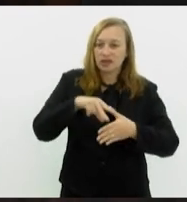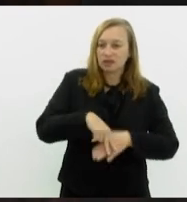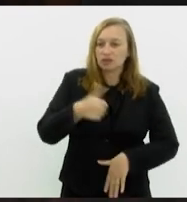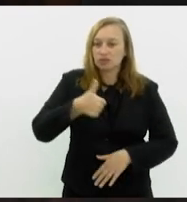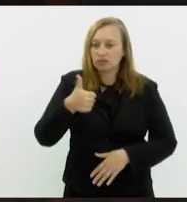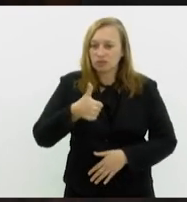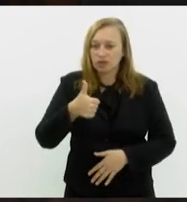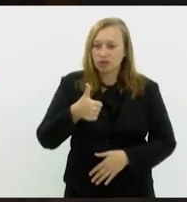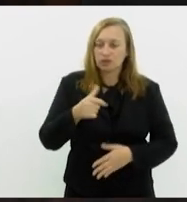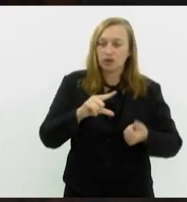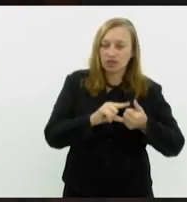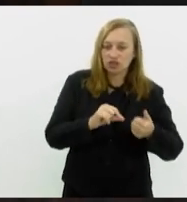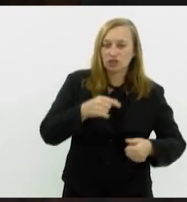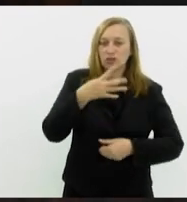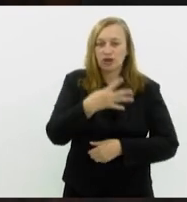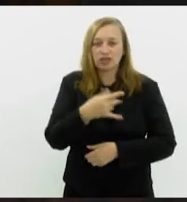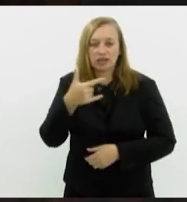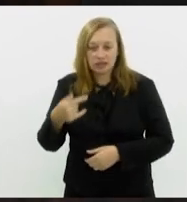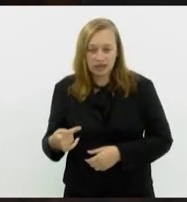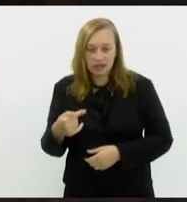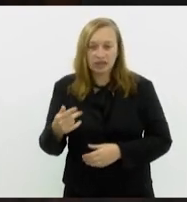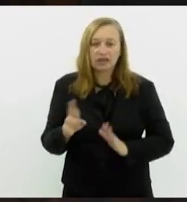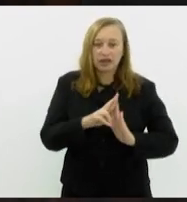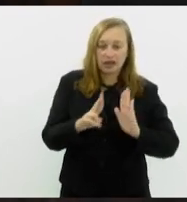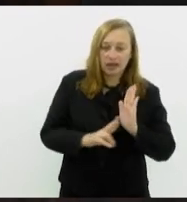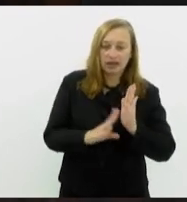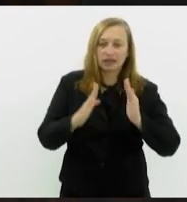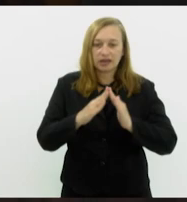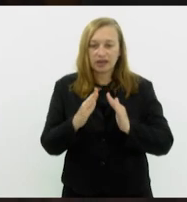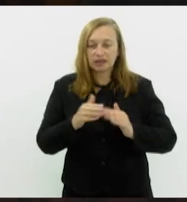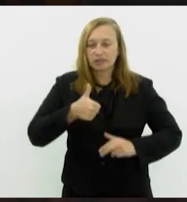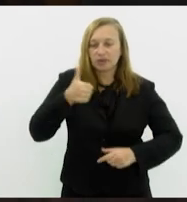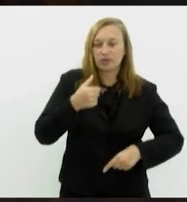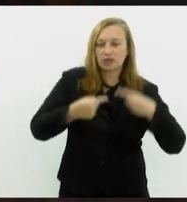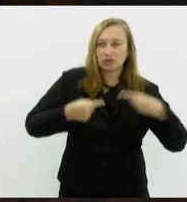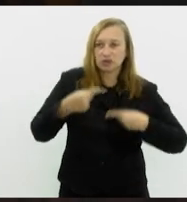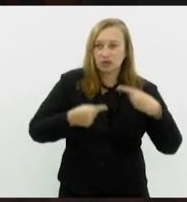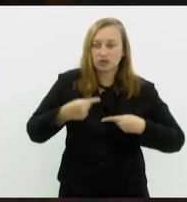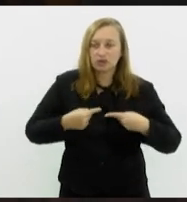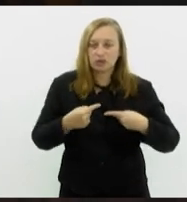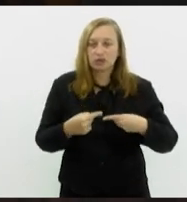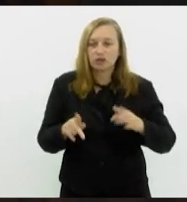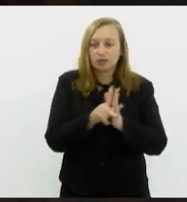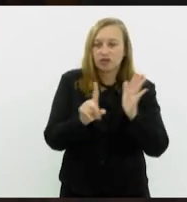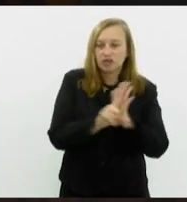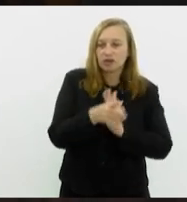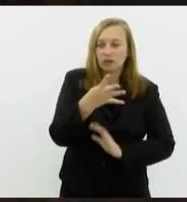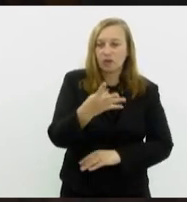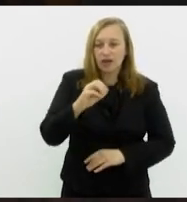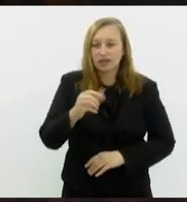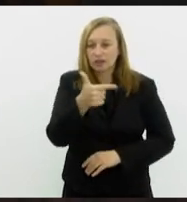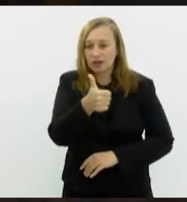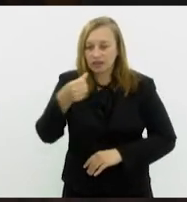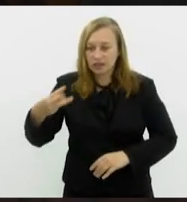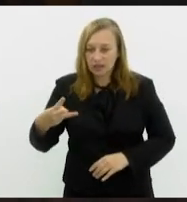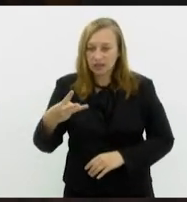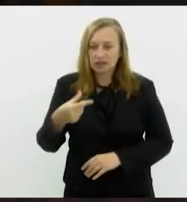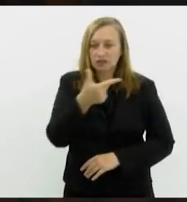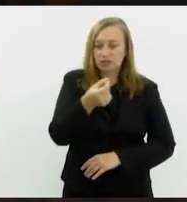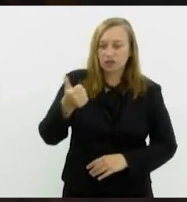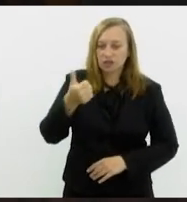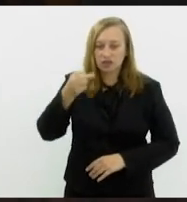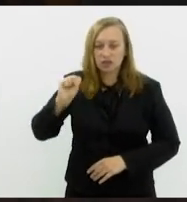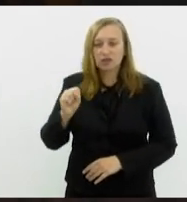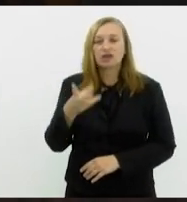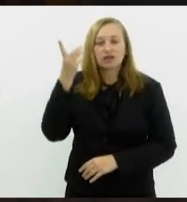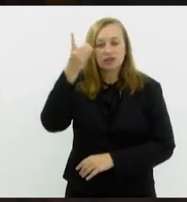1º do artigo 47 do Regimento Interno, em tramitação ordinária, em primeira discussão, projeto de lei número